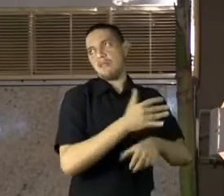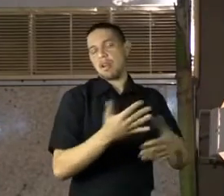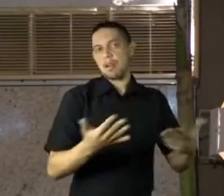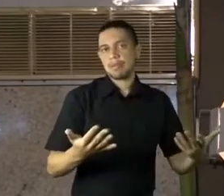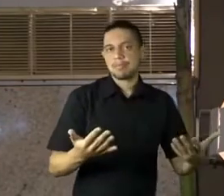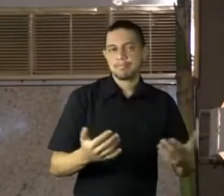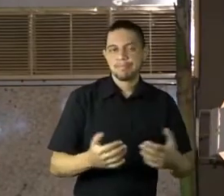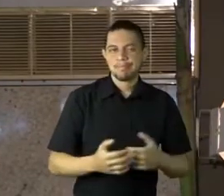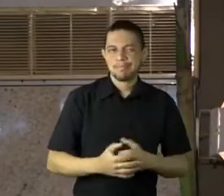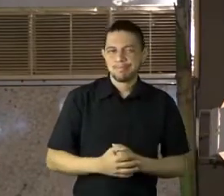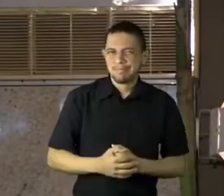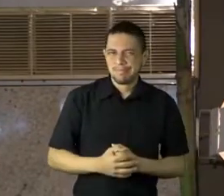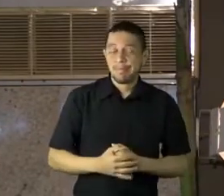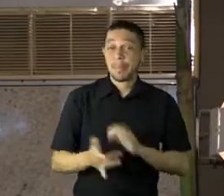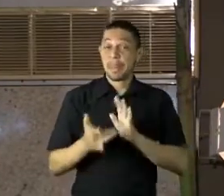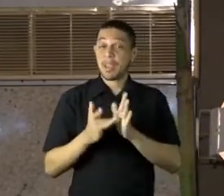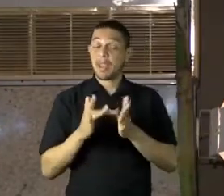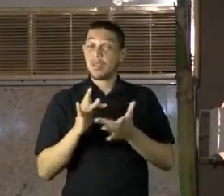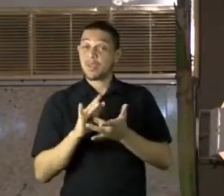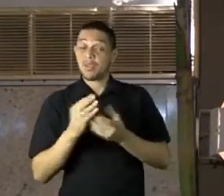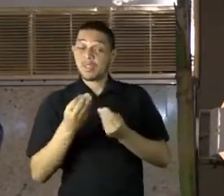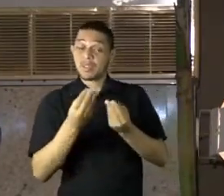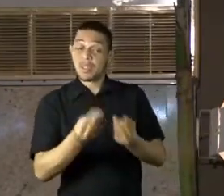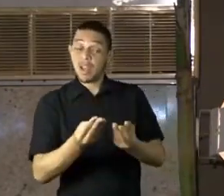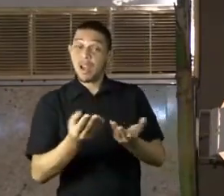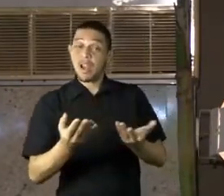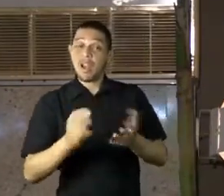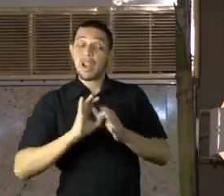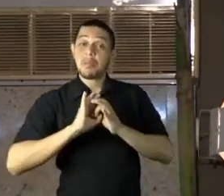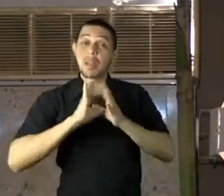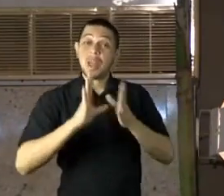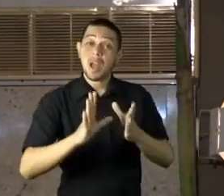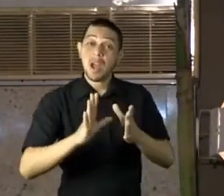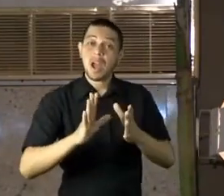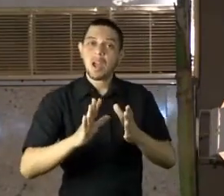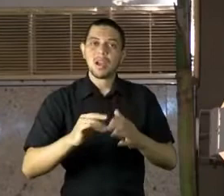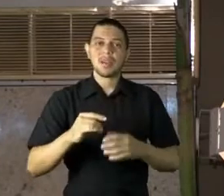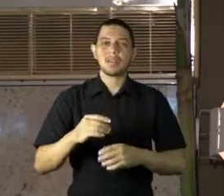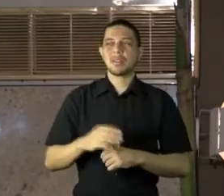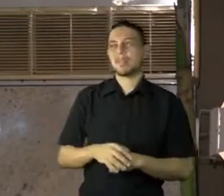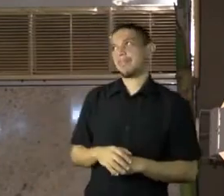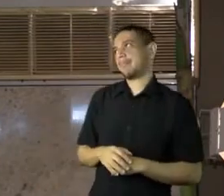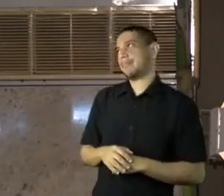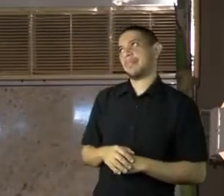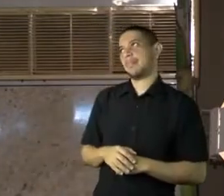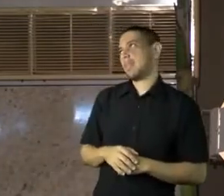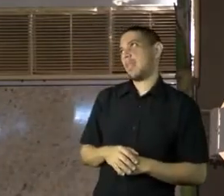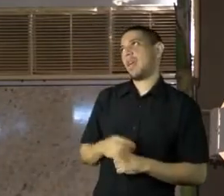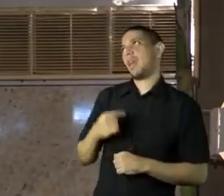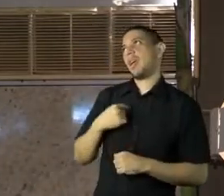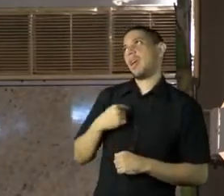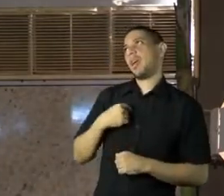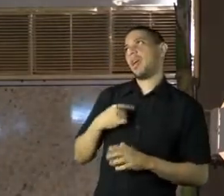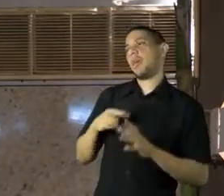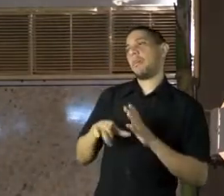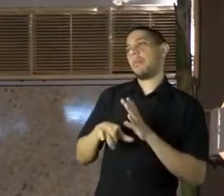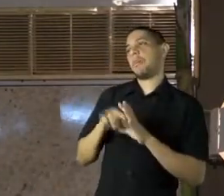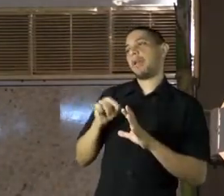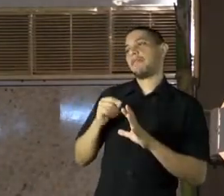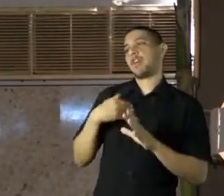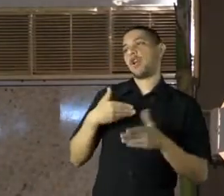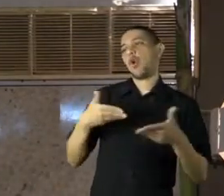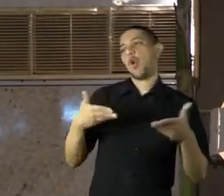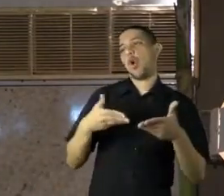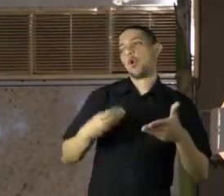e muitos respondem dizendo não senhor obrigado eu prefiro ter o dia de hoje e aproveitar e